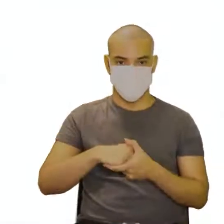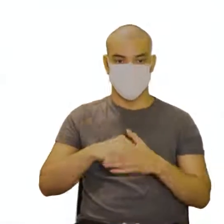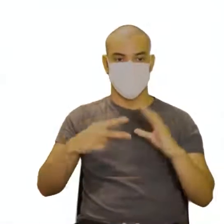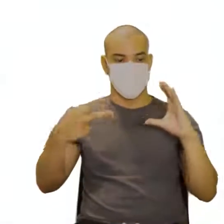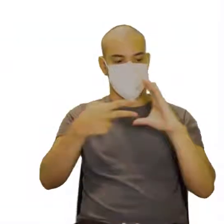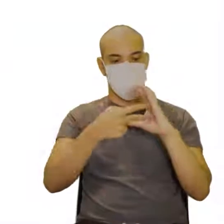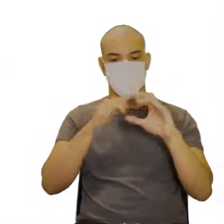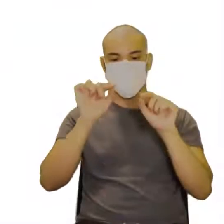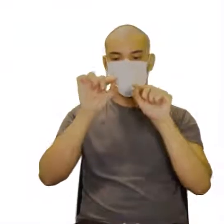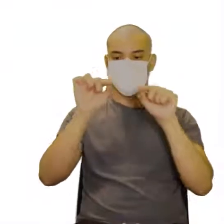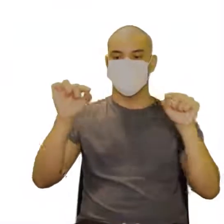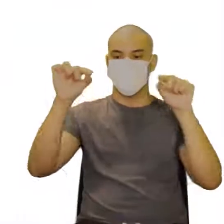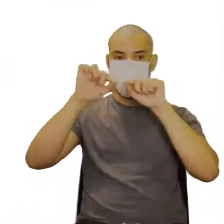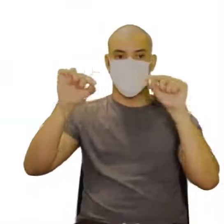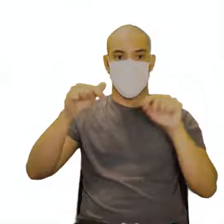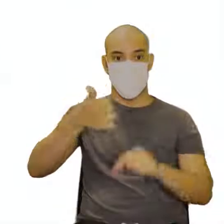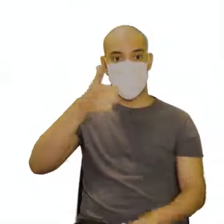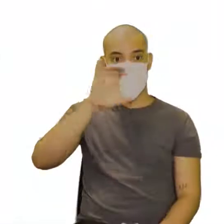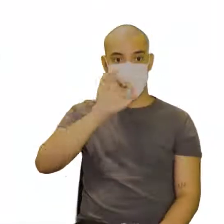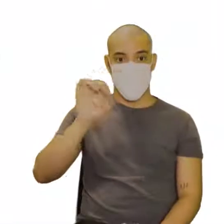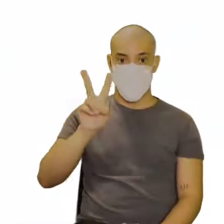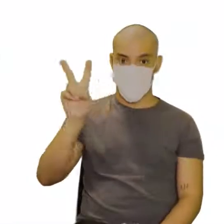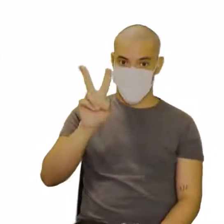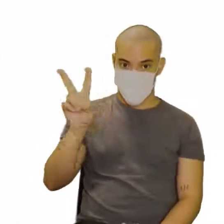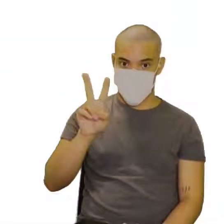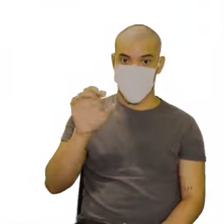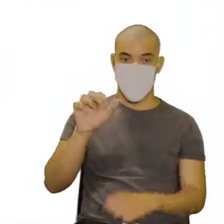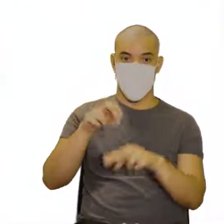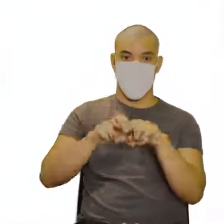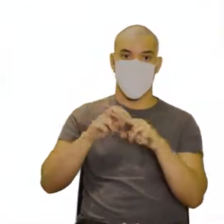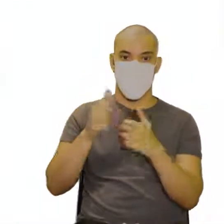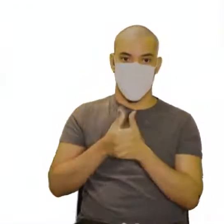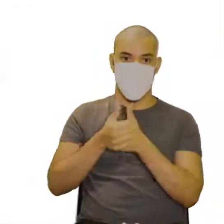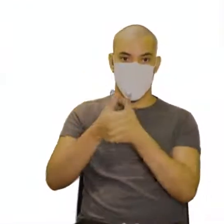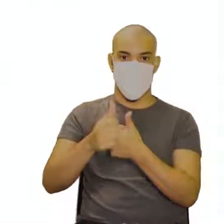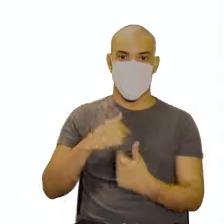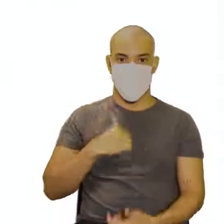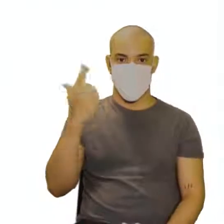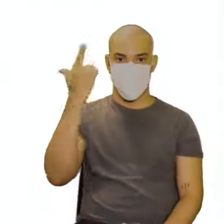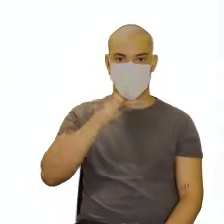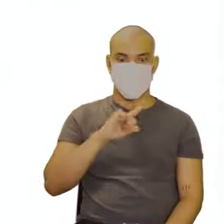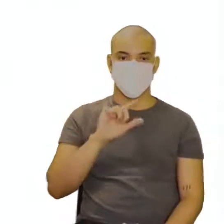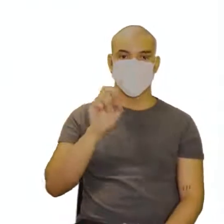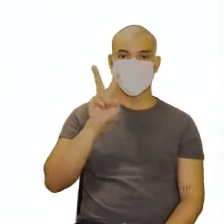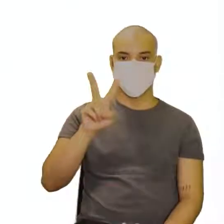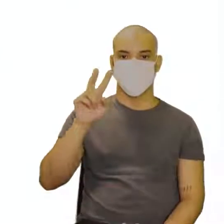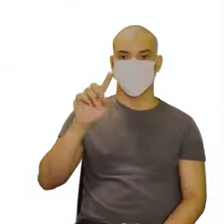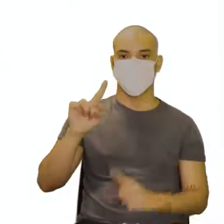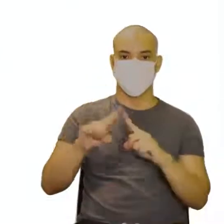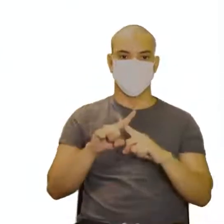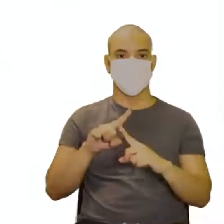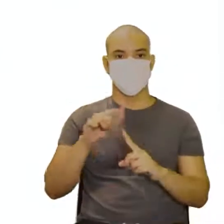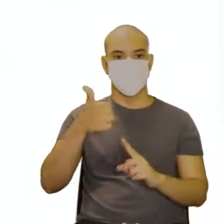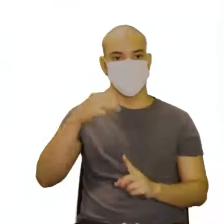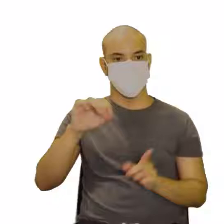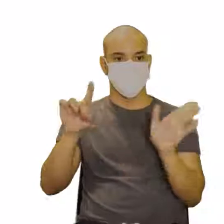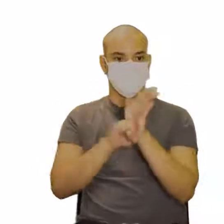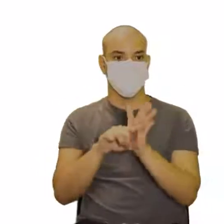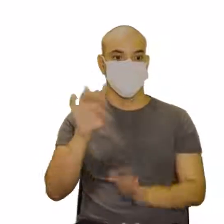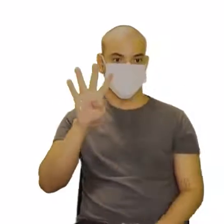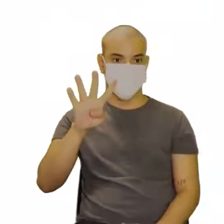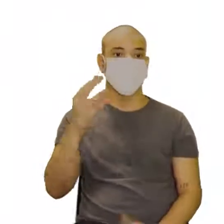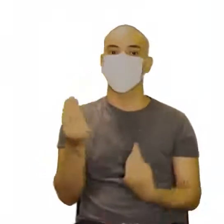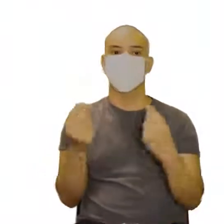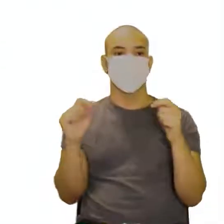uma fonte de 100 volts e nessa condição acumula uma carga de 2 vezes 10 a menos 4. Como é que eu faço a